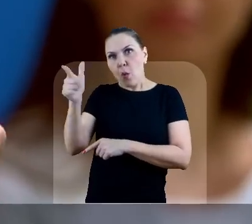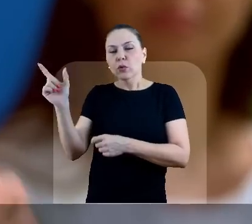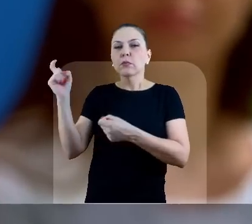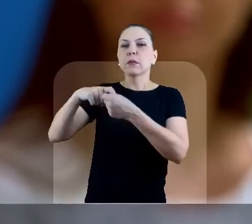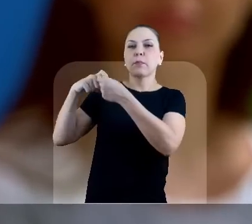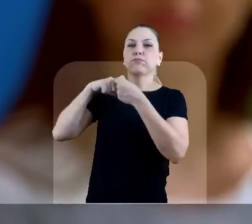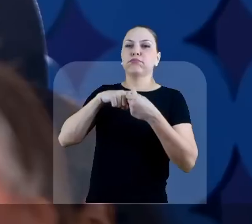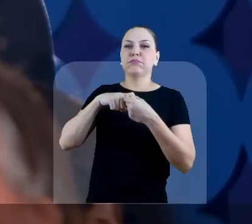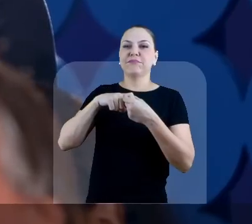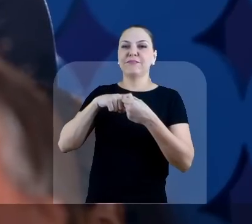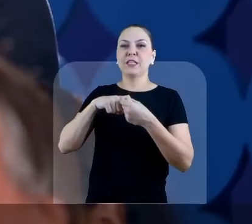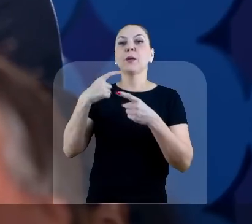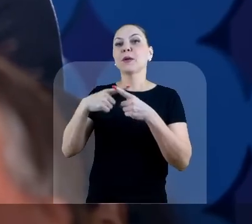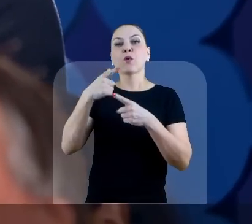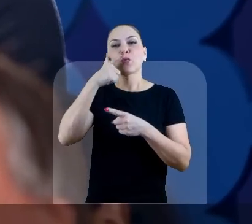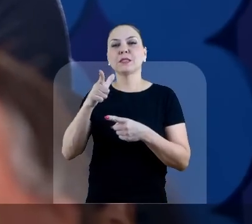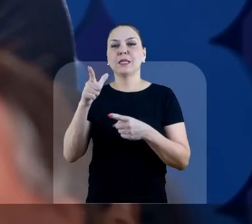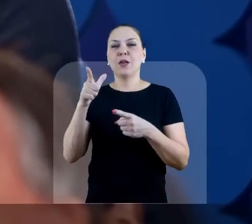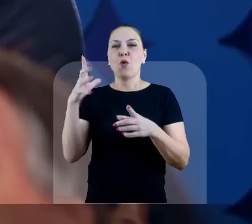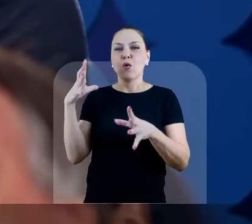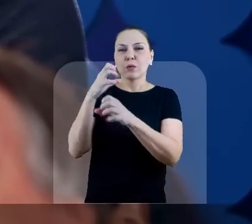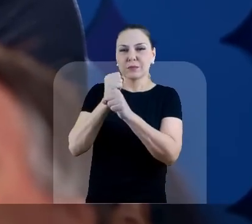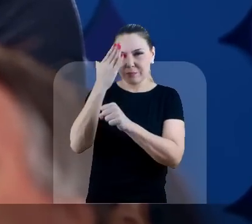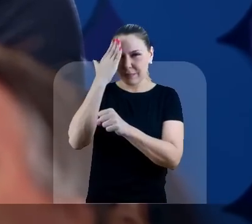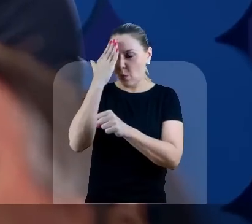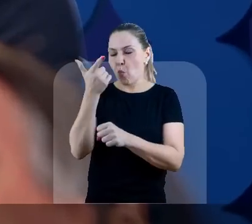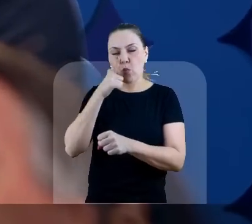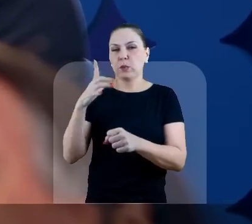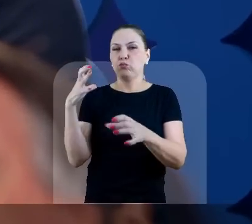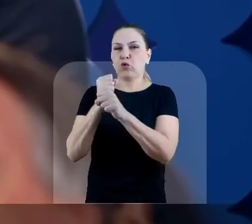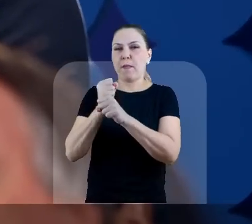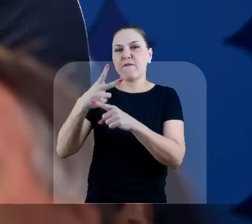vieram depois, porque não atingiram o quociente.